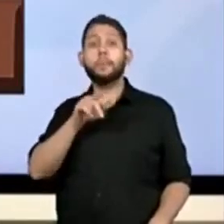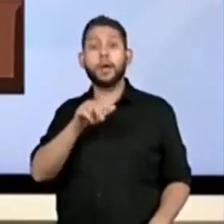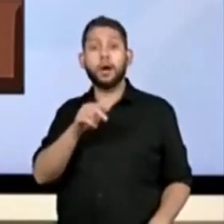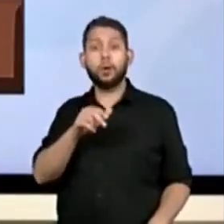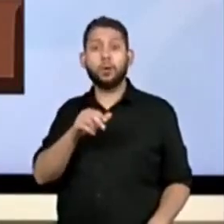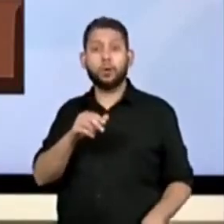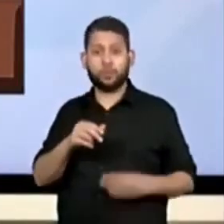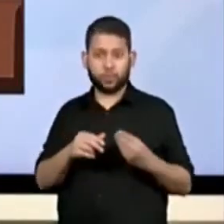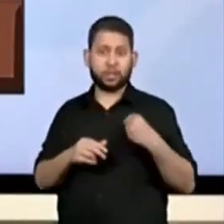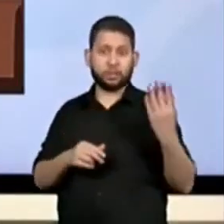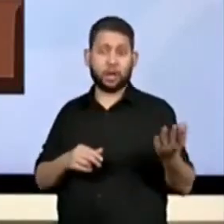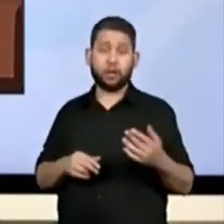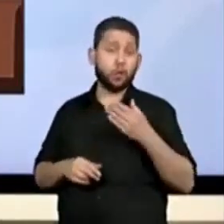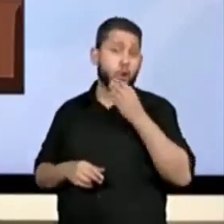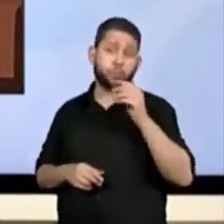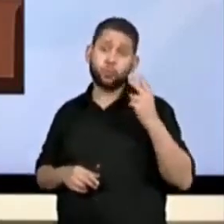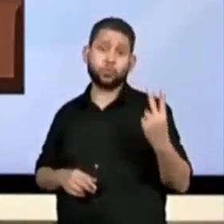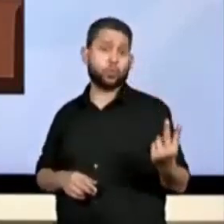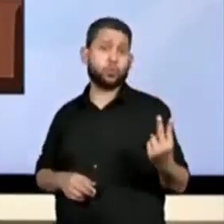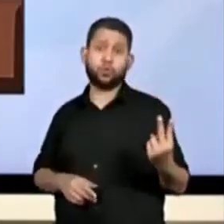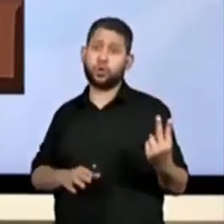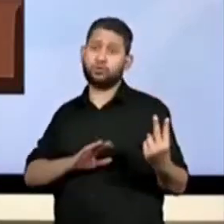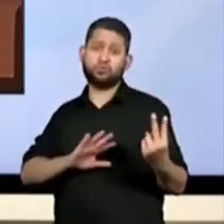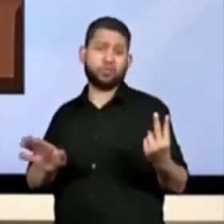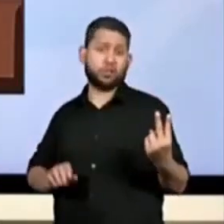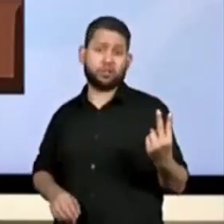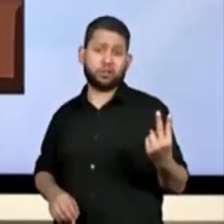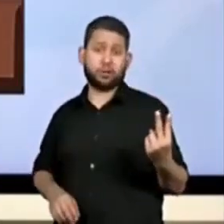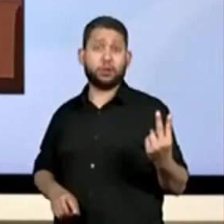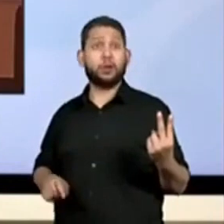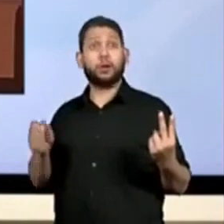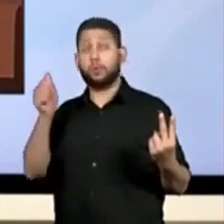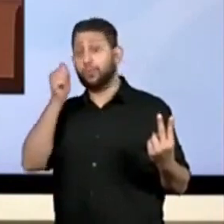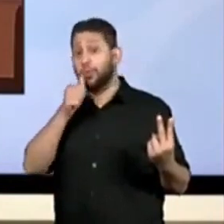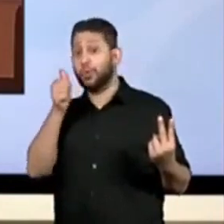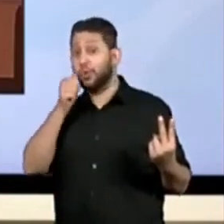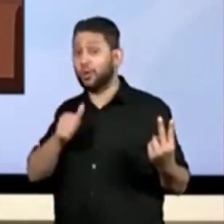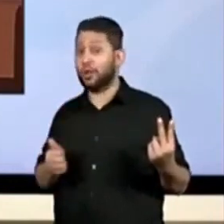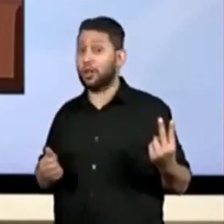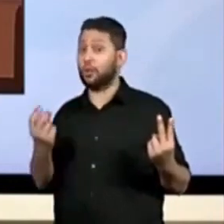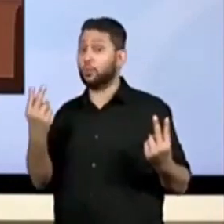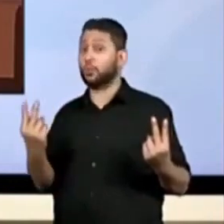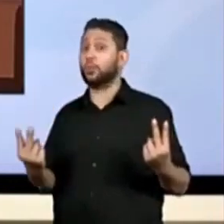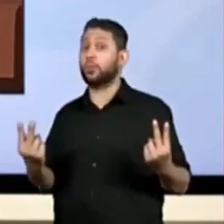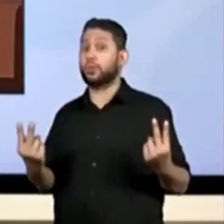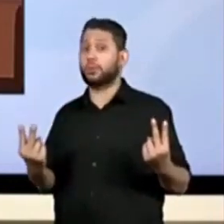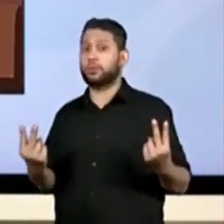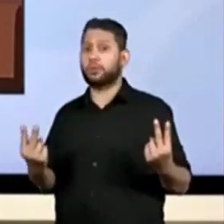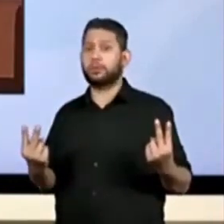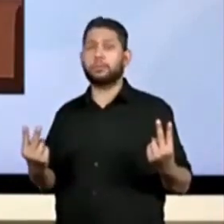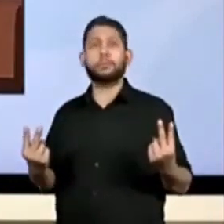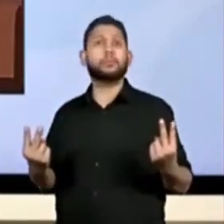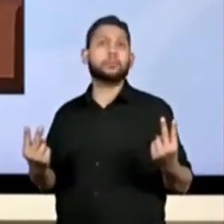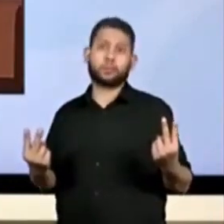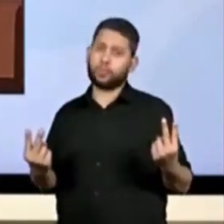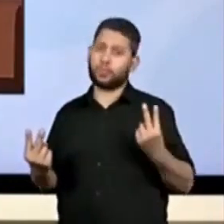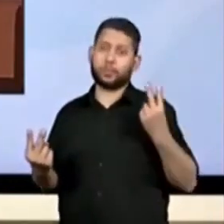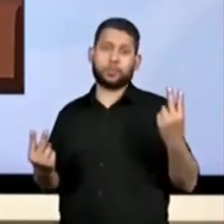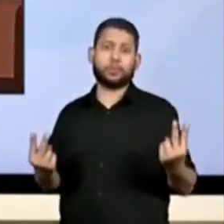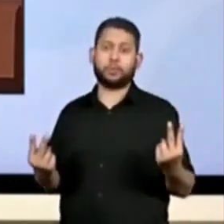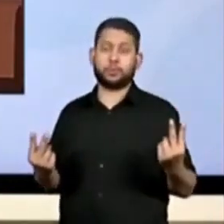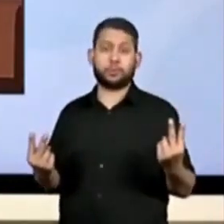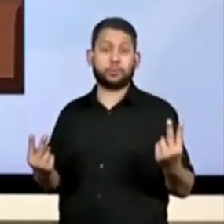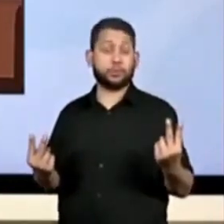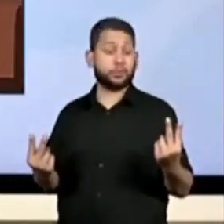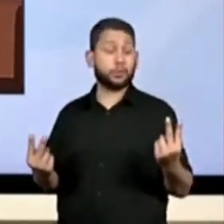não é o dobro irmão já tem duas fatias aqui se ele já tá com duas fatias quer dizer que para eu